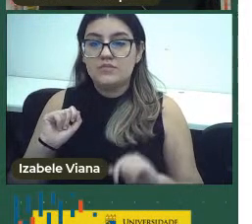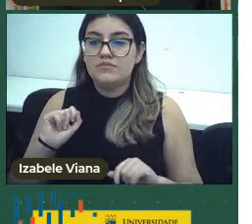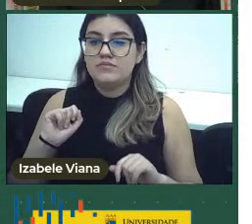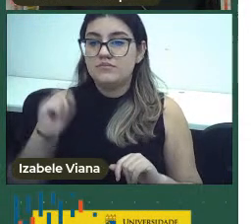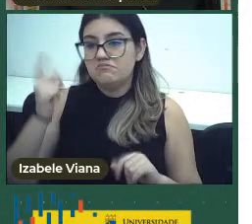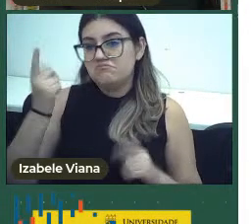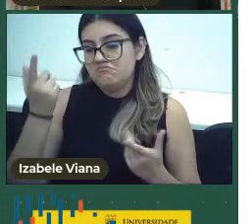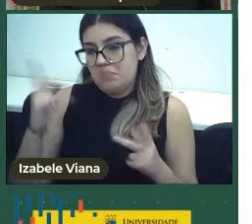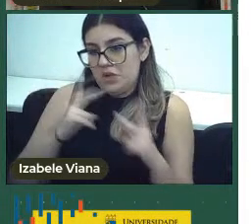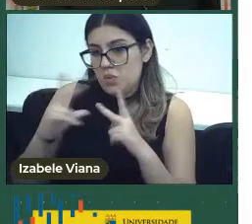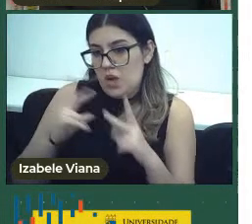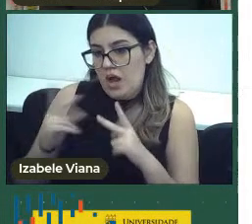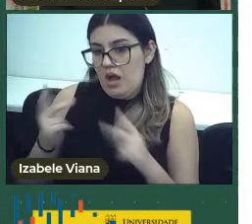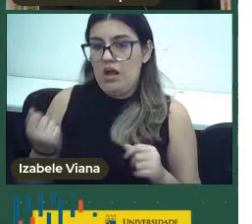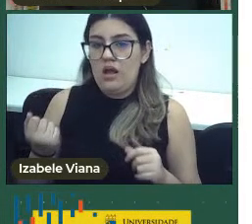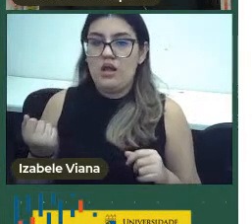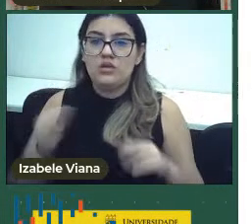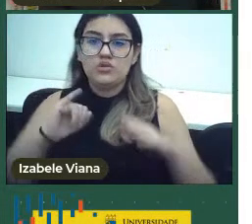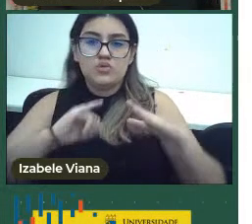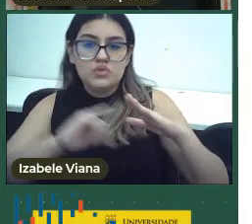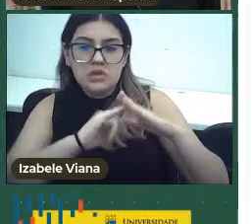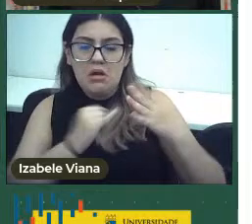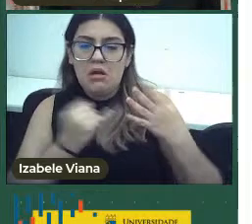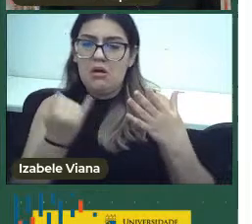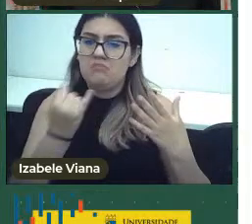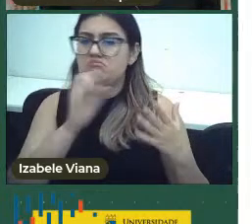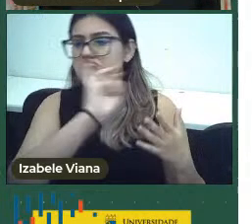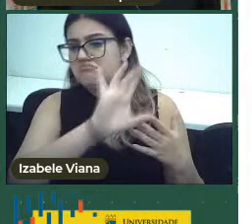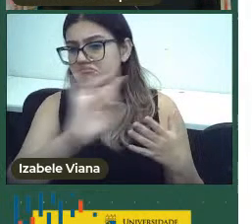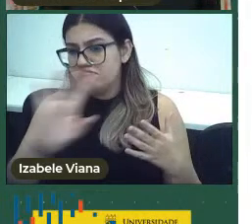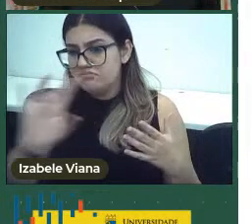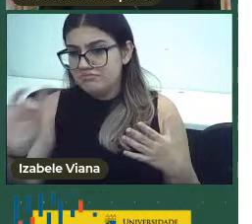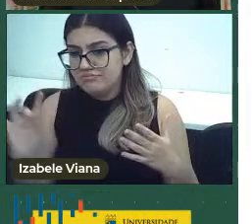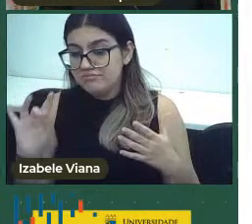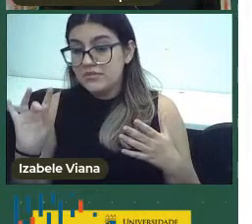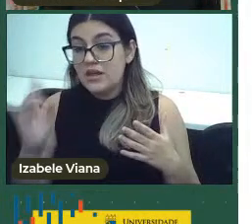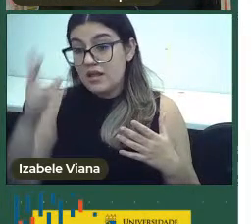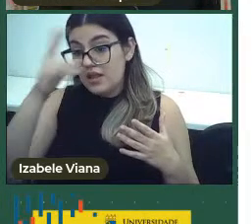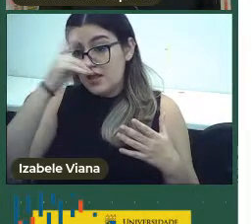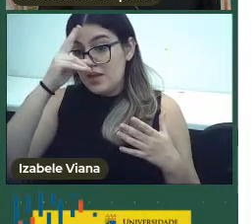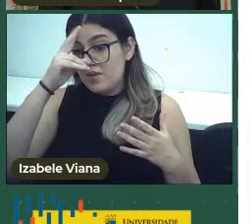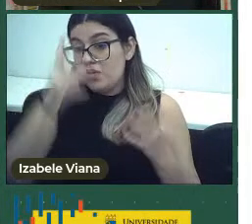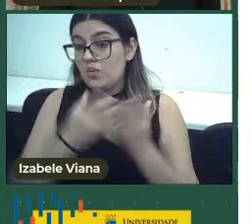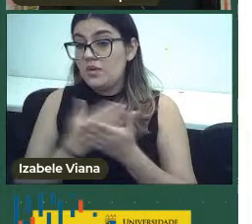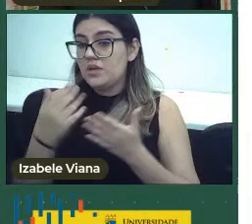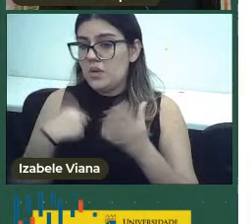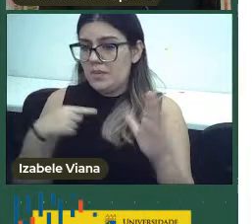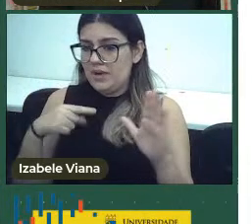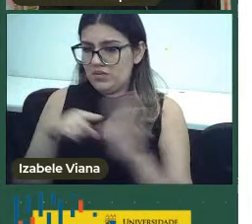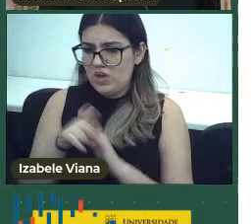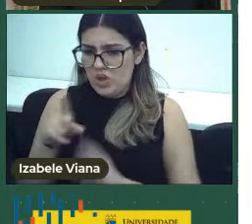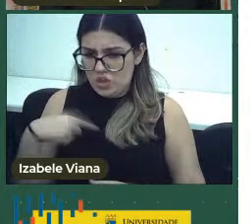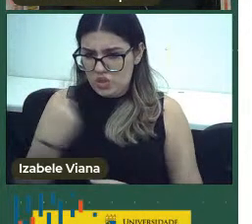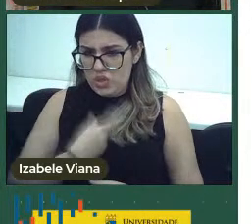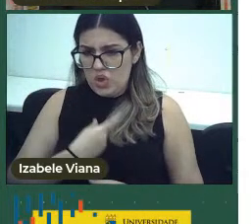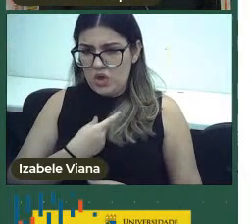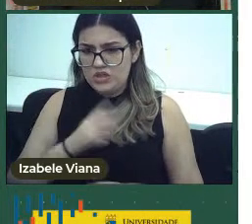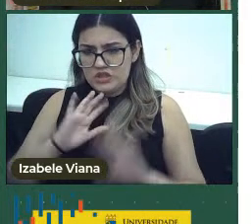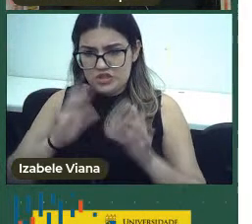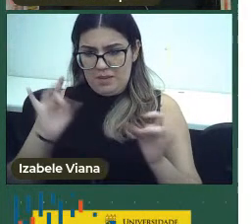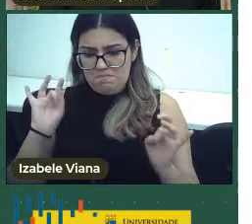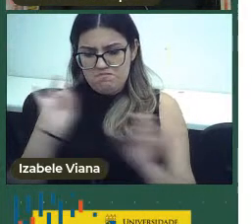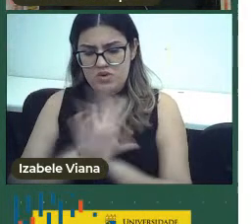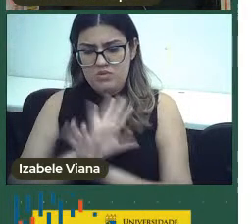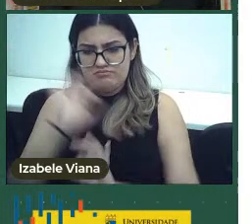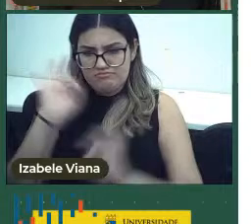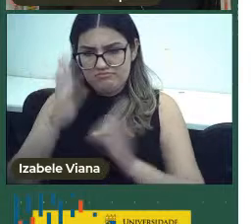arquivos institucionais, né? E aí eu volto àquela pergunta inicial: estamos preparados para isso? Sabemos como lidar com isso, com essa